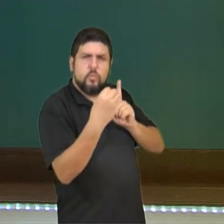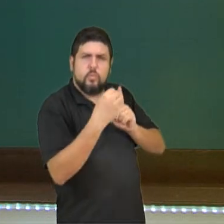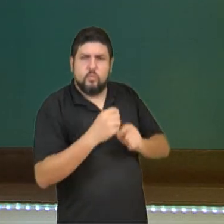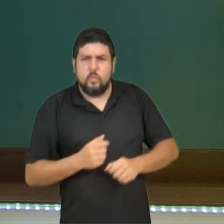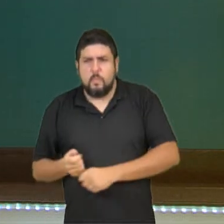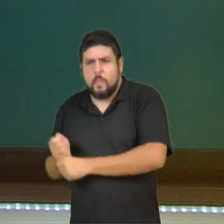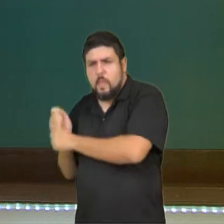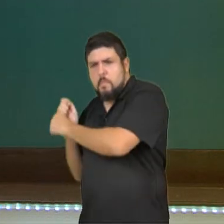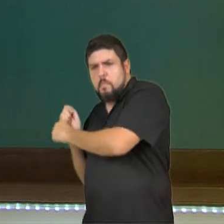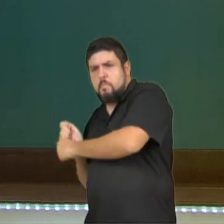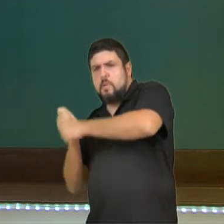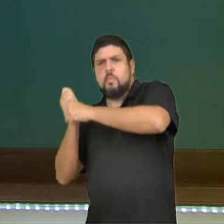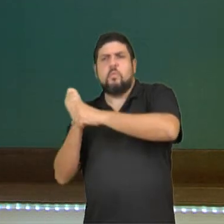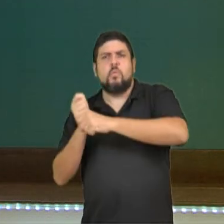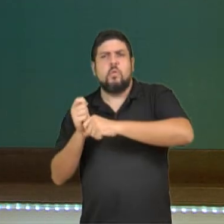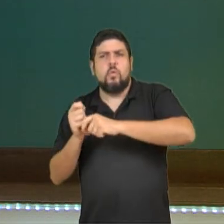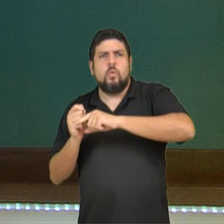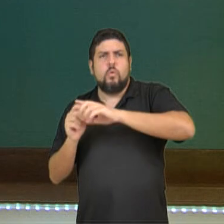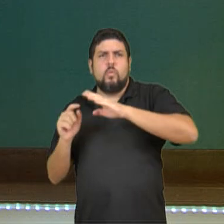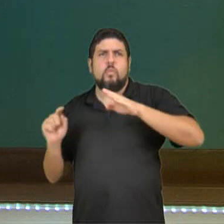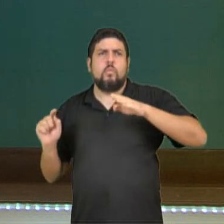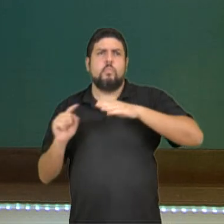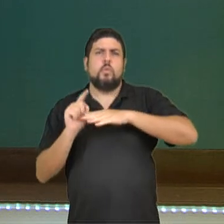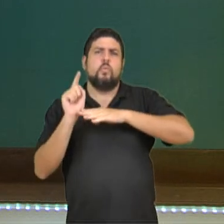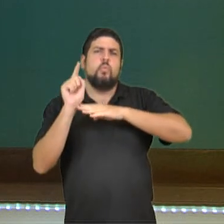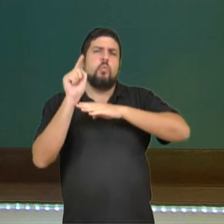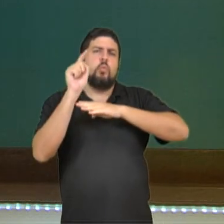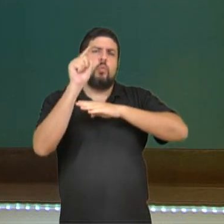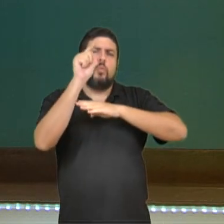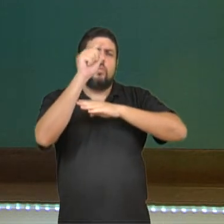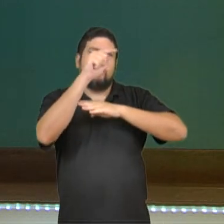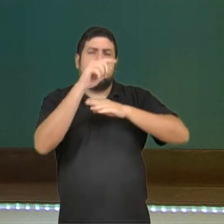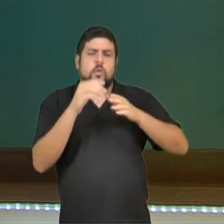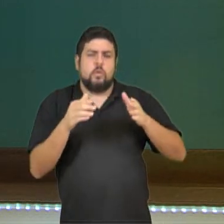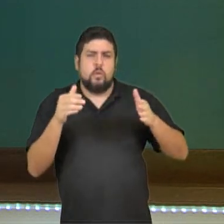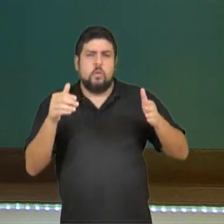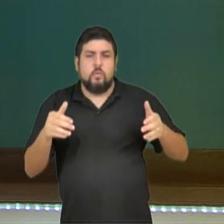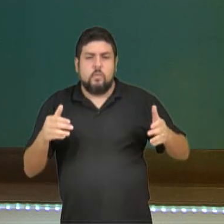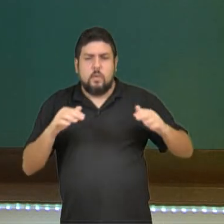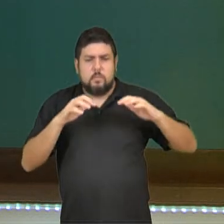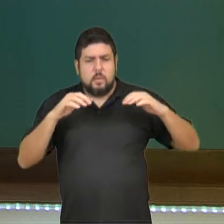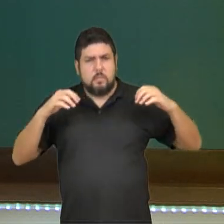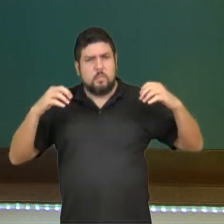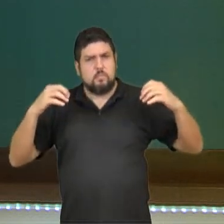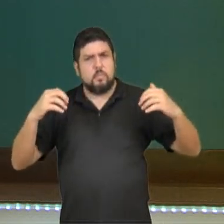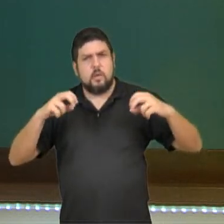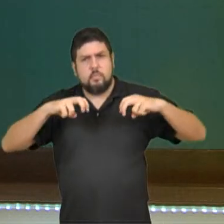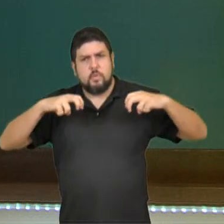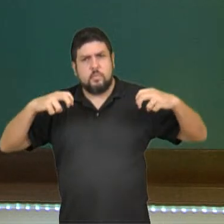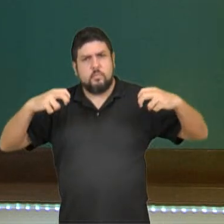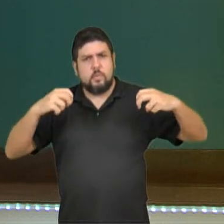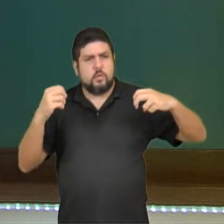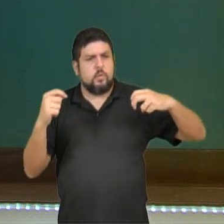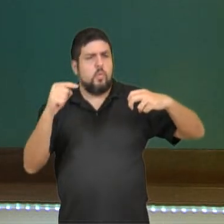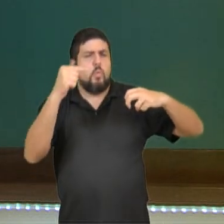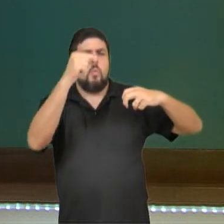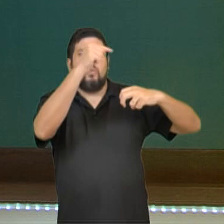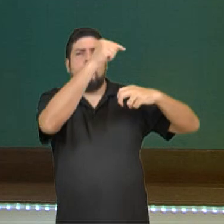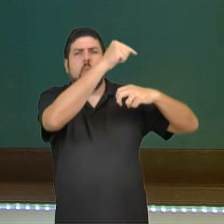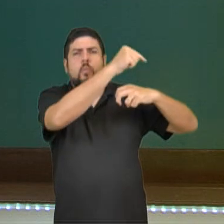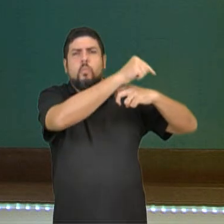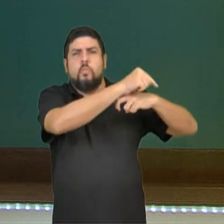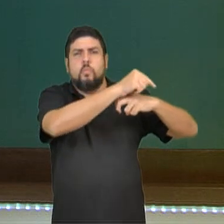fora do alcance dos jogadores. Então, ele rebate lá fora, os jogadores não conseguem, os jogadores que estão aqui fora,